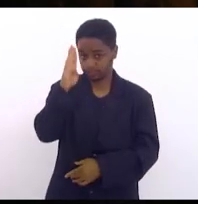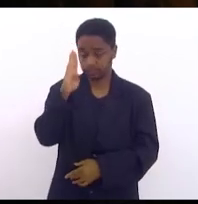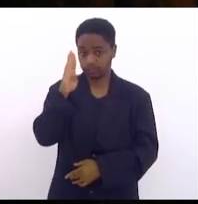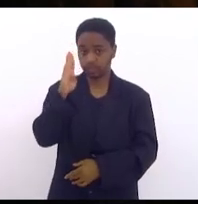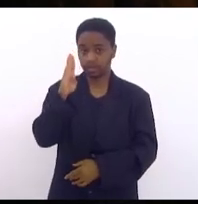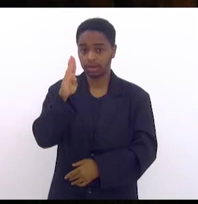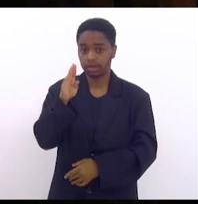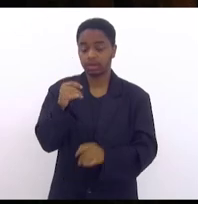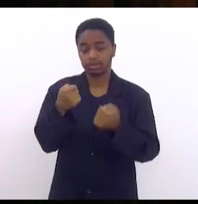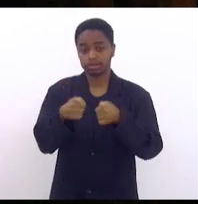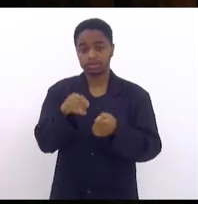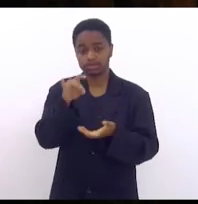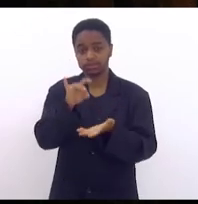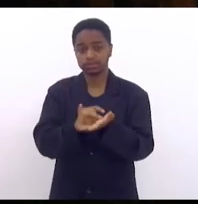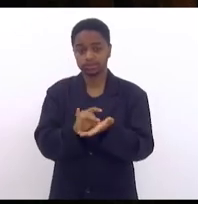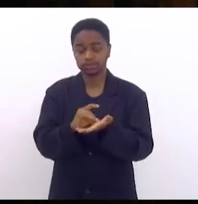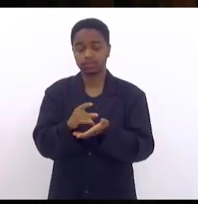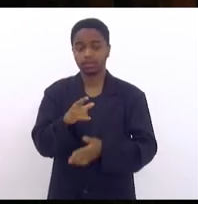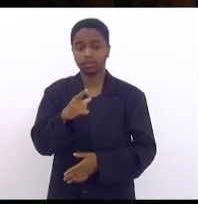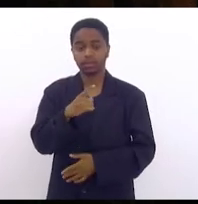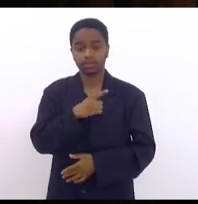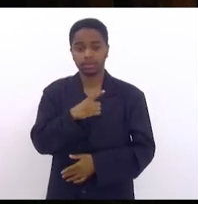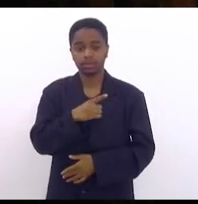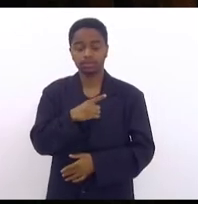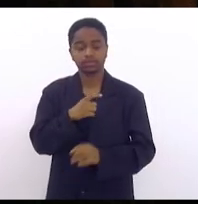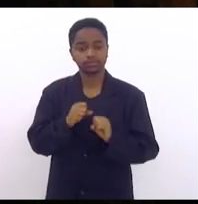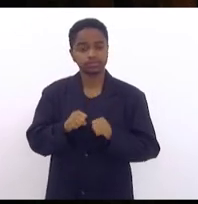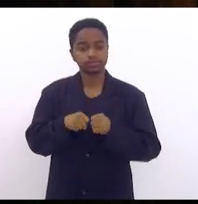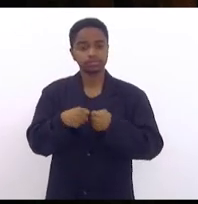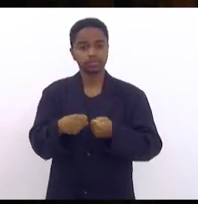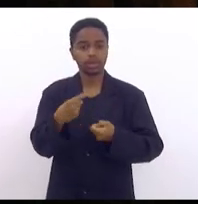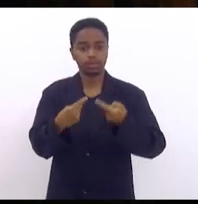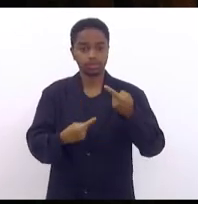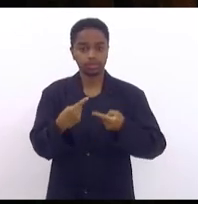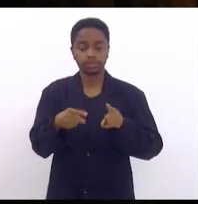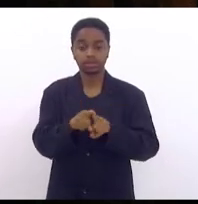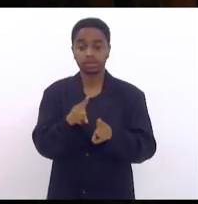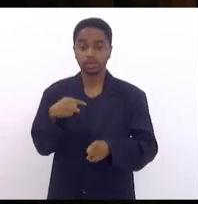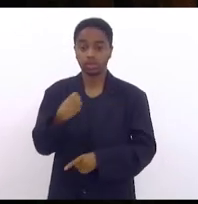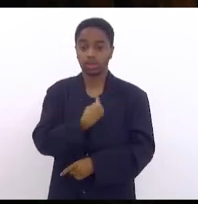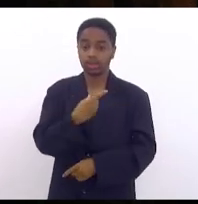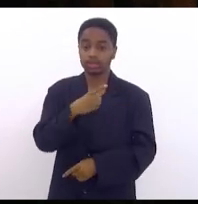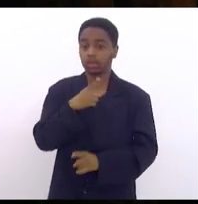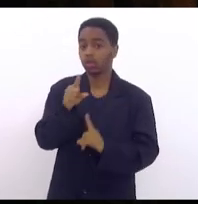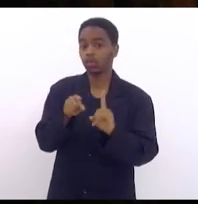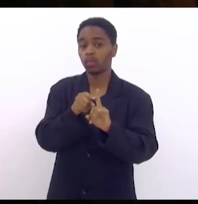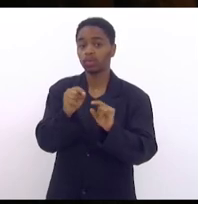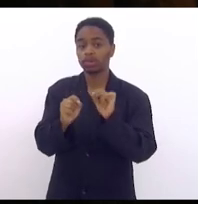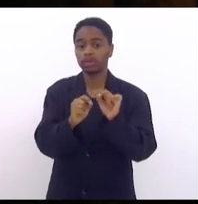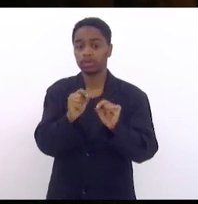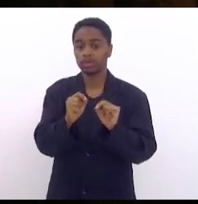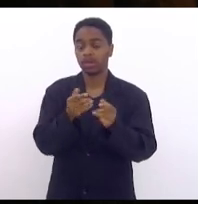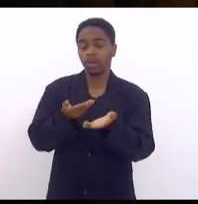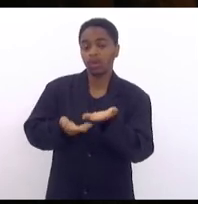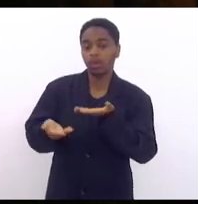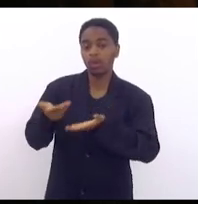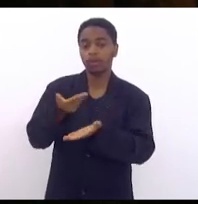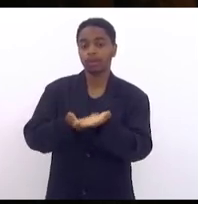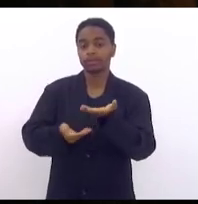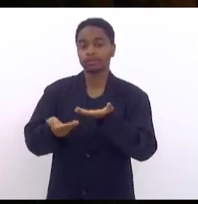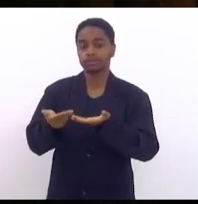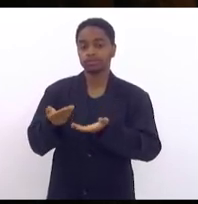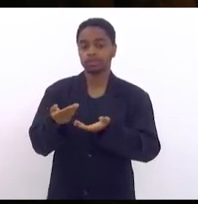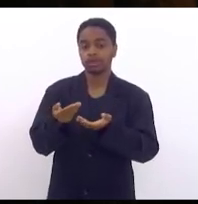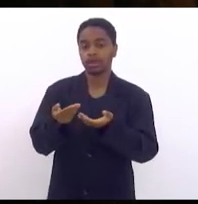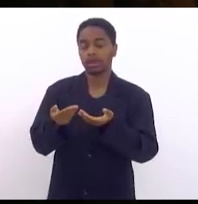possam, efetivamente, ter algum tipo de desgaste político, e nós temos a missão de compartilhar, de dividir